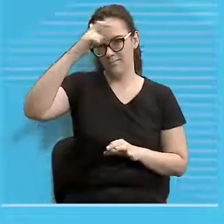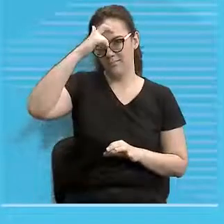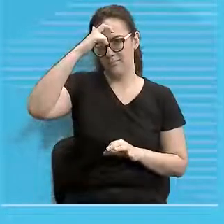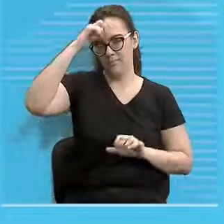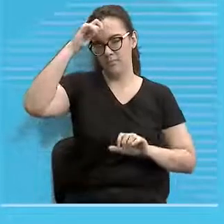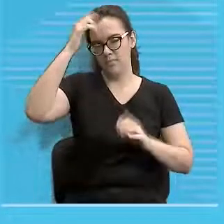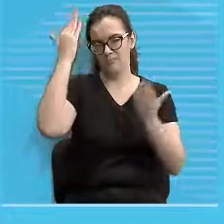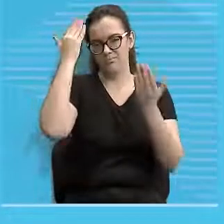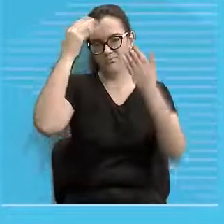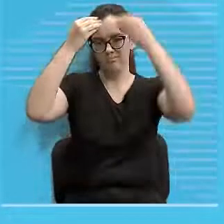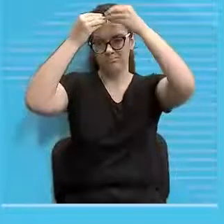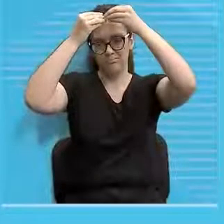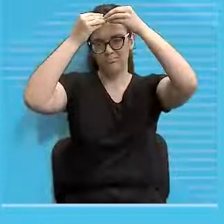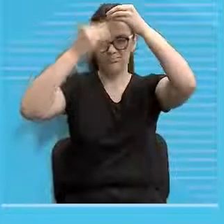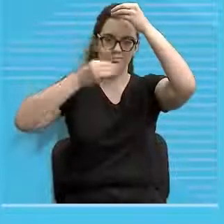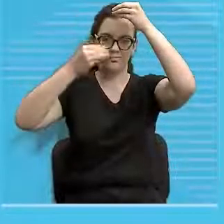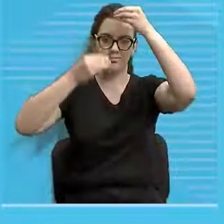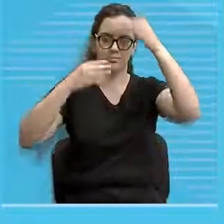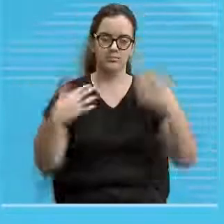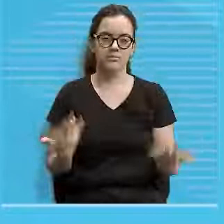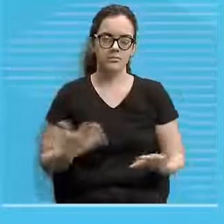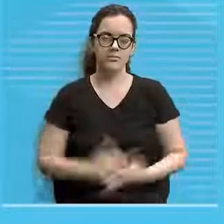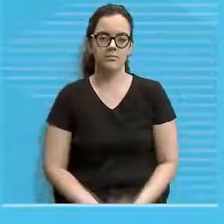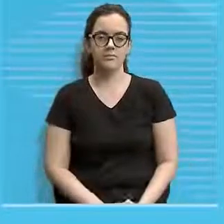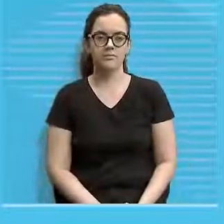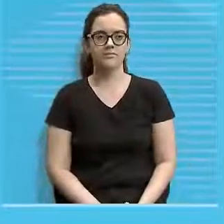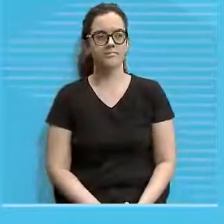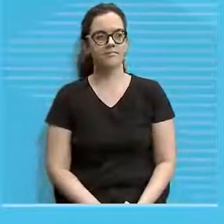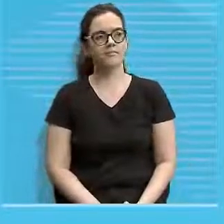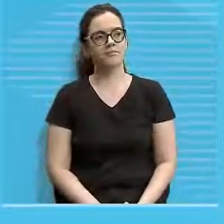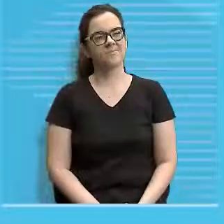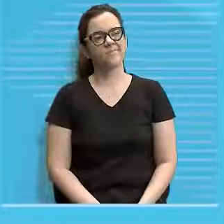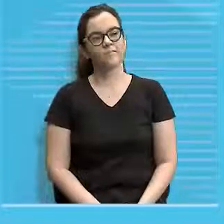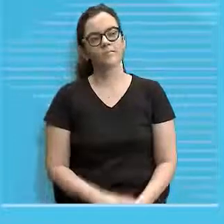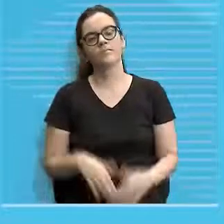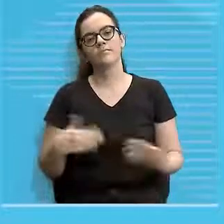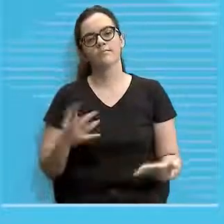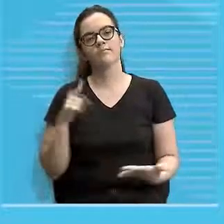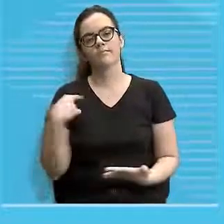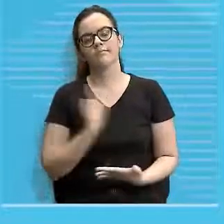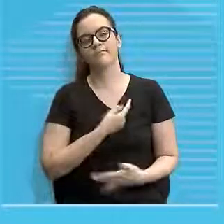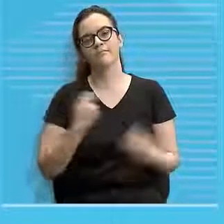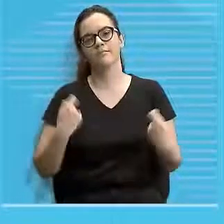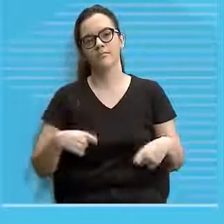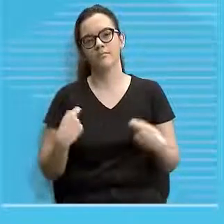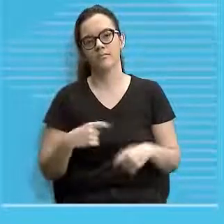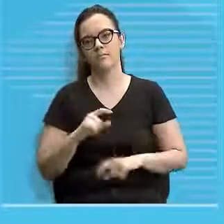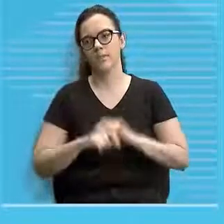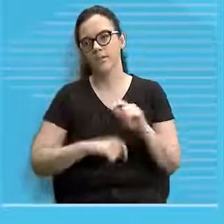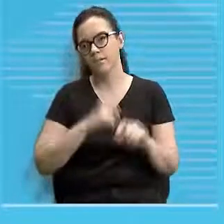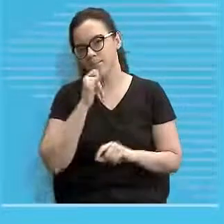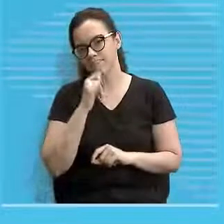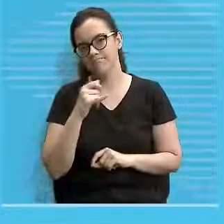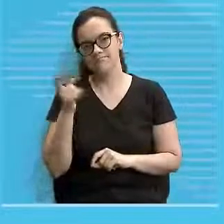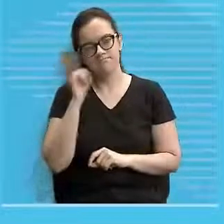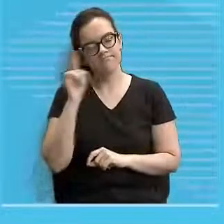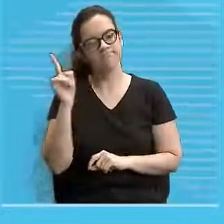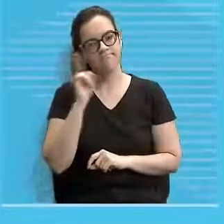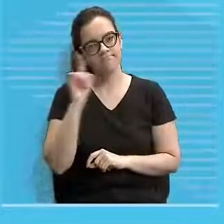forma muito negativa a nossa autoestima. Então, que a gente possa, né, é uma atividade também